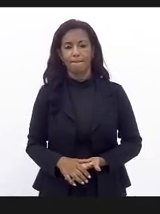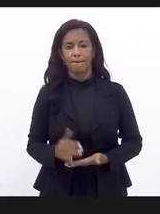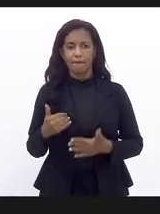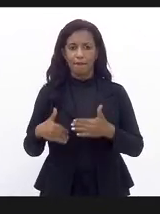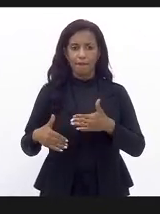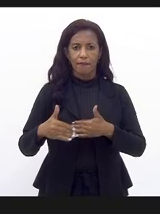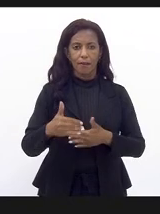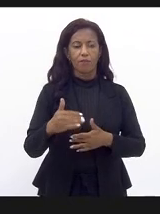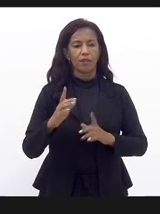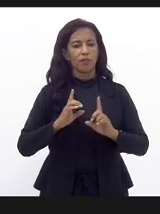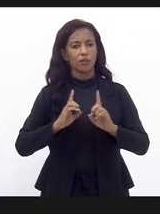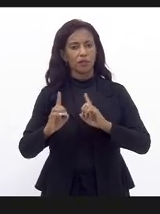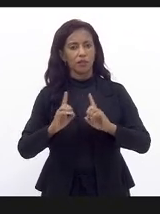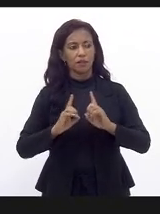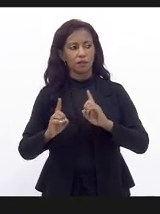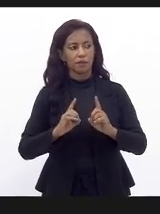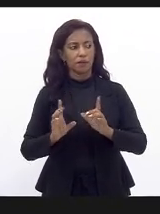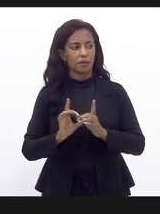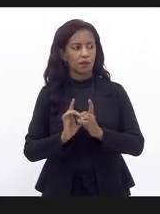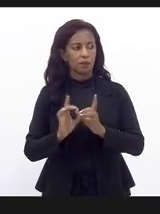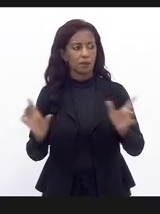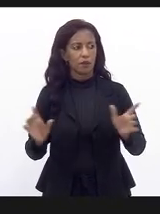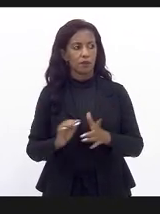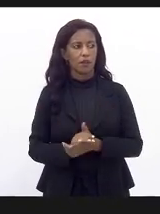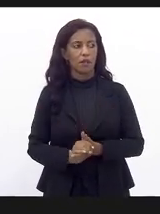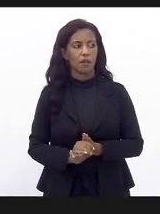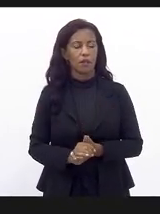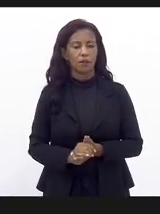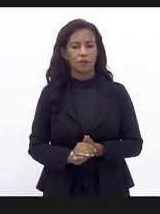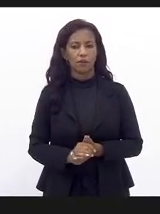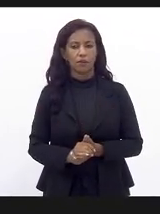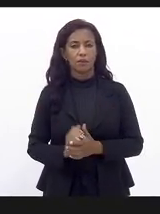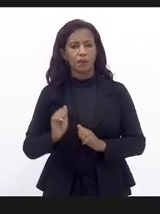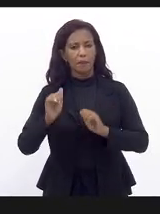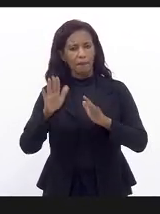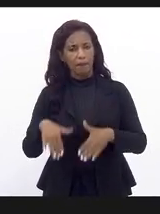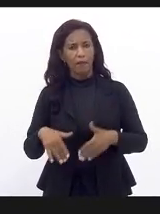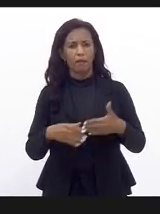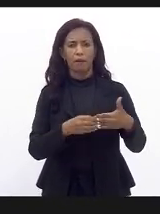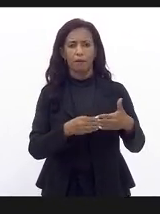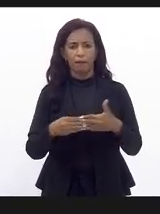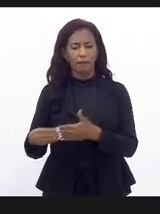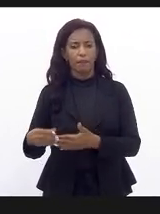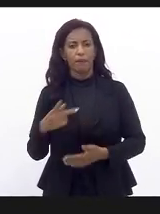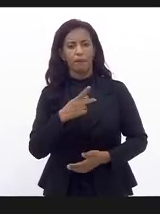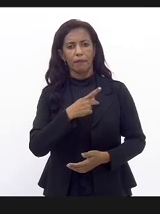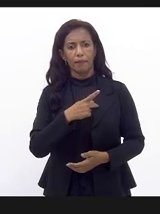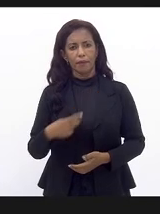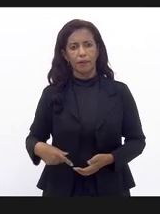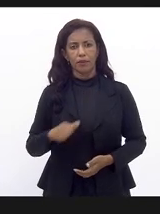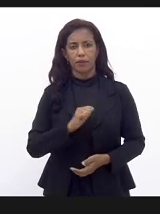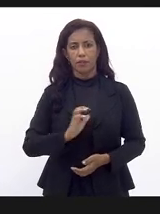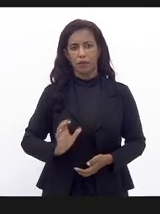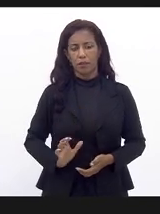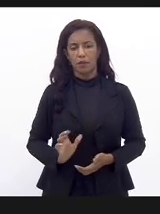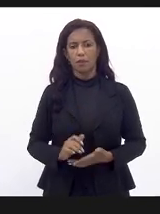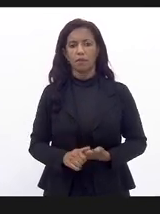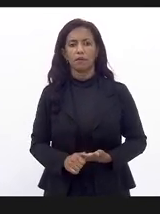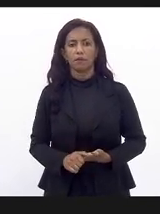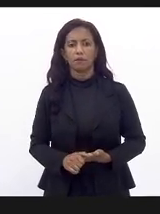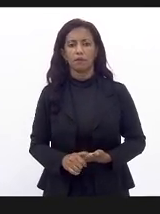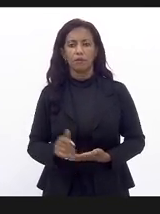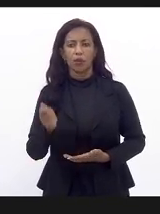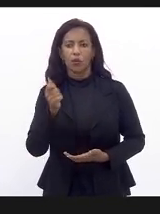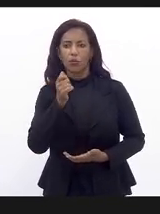frente a esse debate democrático que vem sendo muito bem conduzido pelo presidente André Siciliano, para que